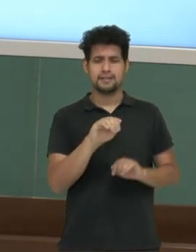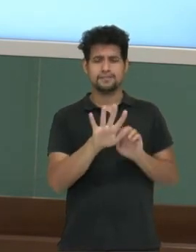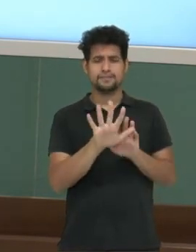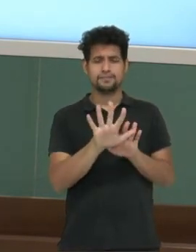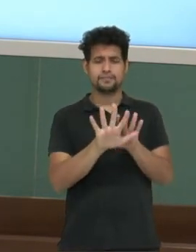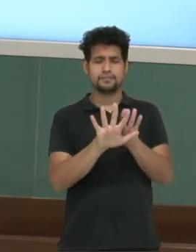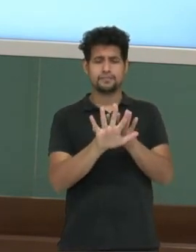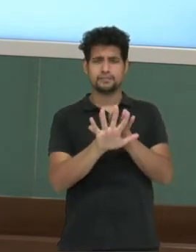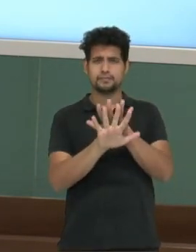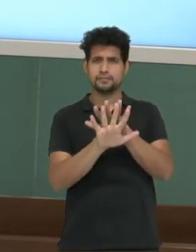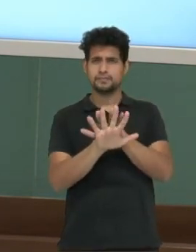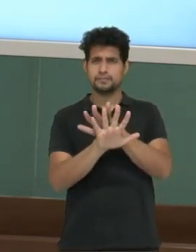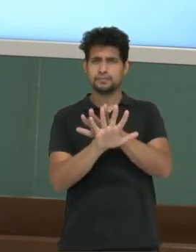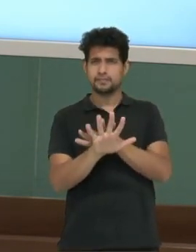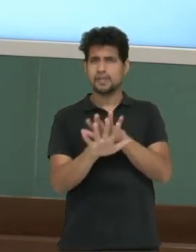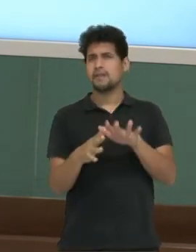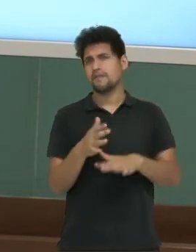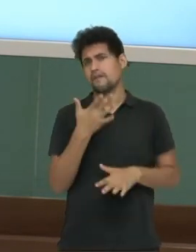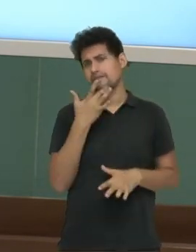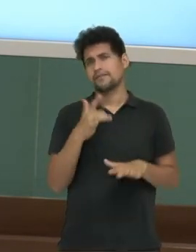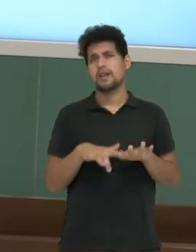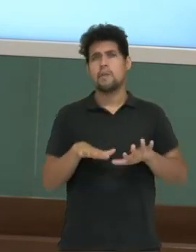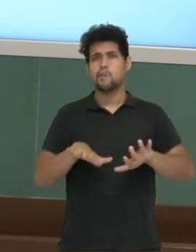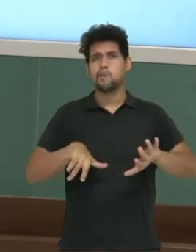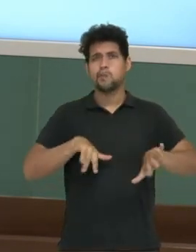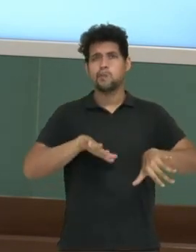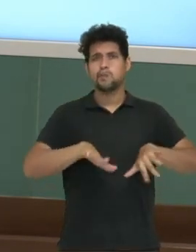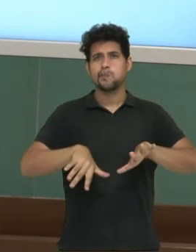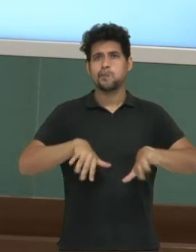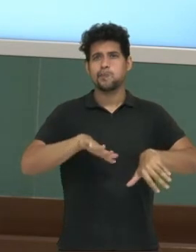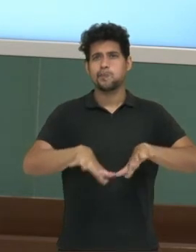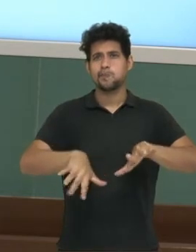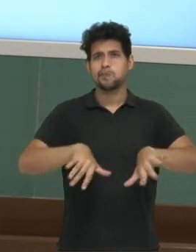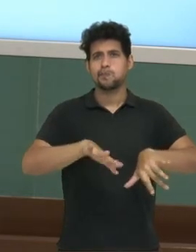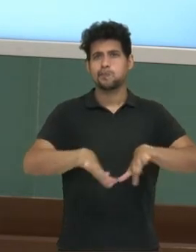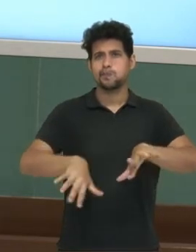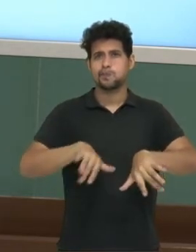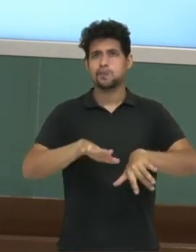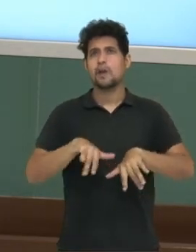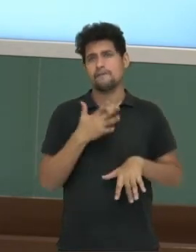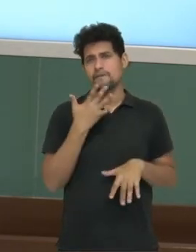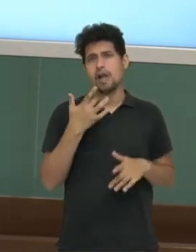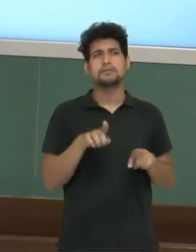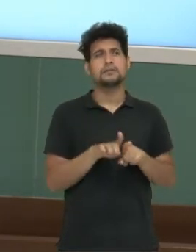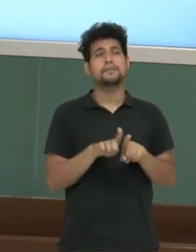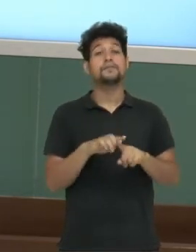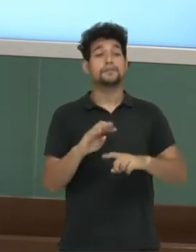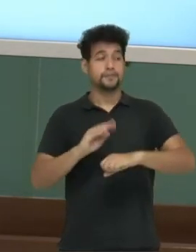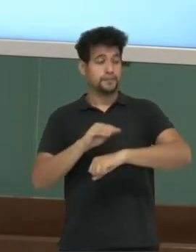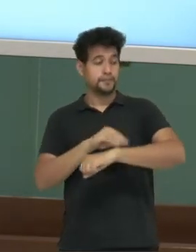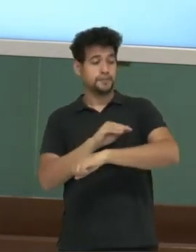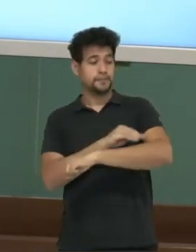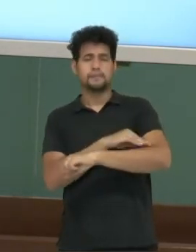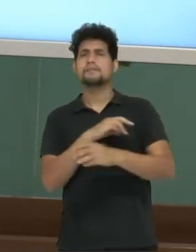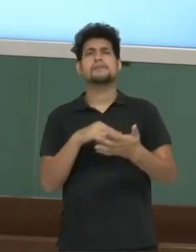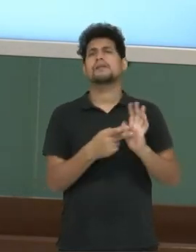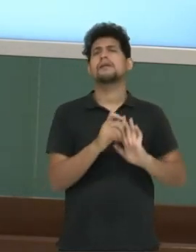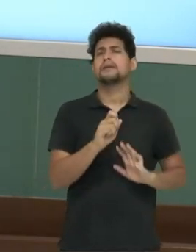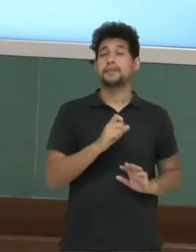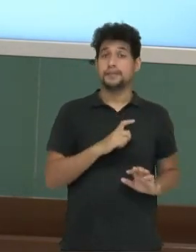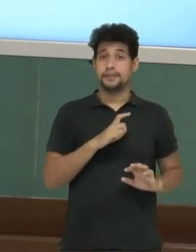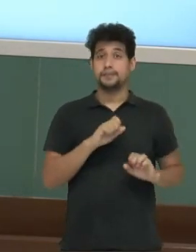membrana? Justamente para facilitar o nado, ok? Facilita nadar. E as pererecas são aquelas que têm